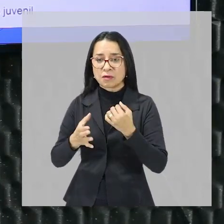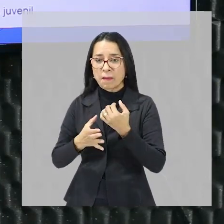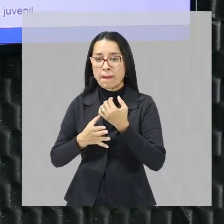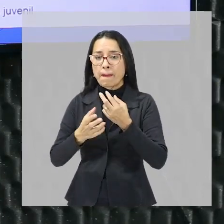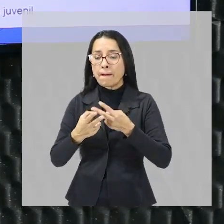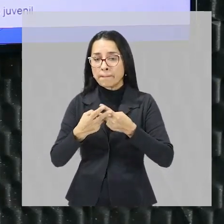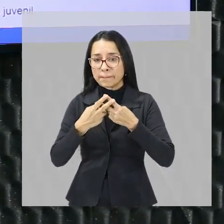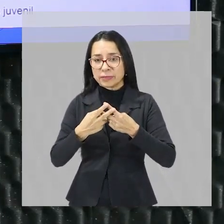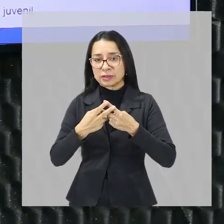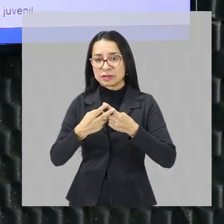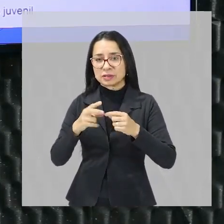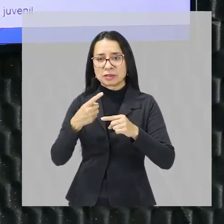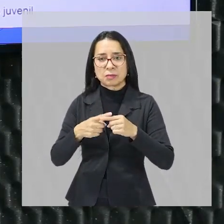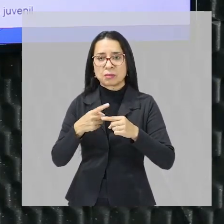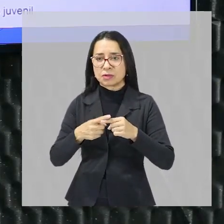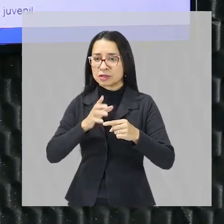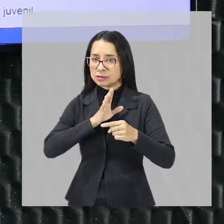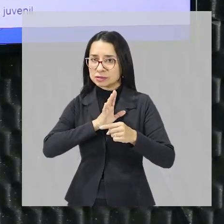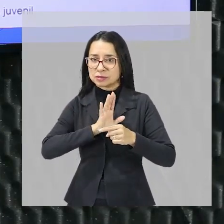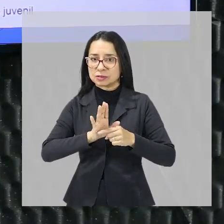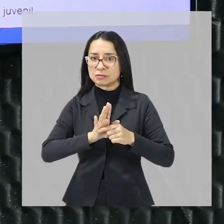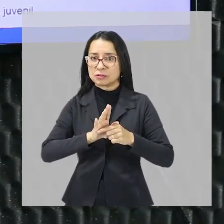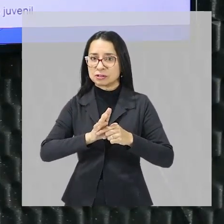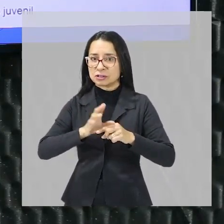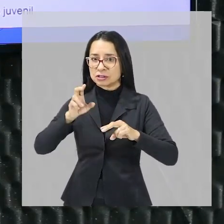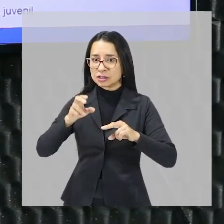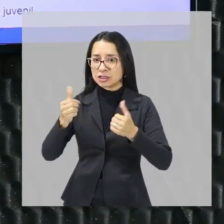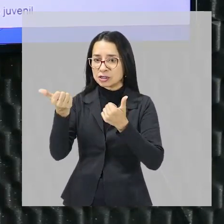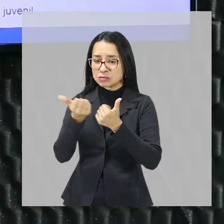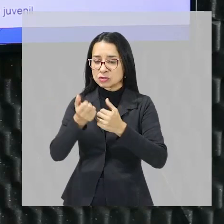a um homem branco que estava em pé, como